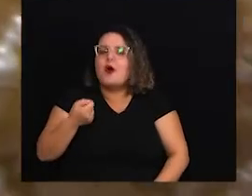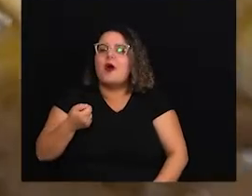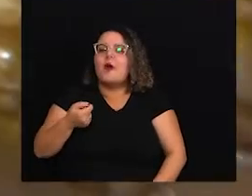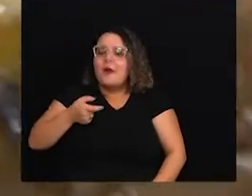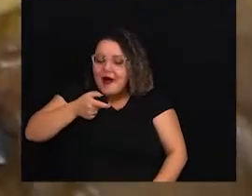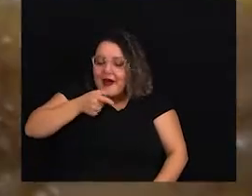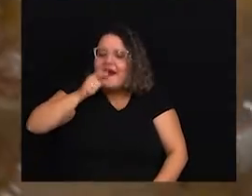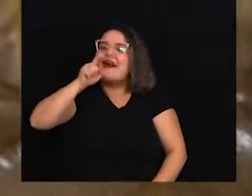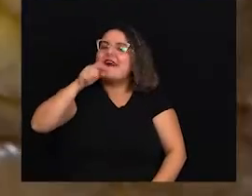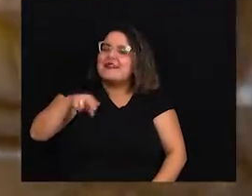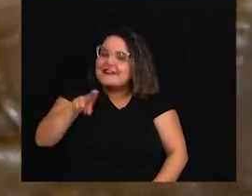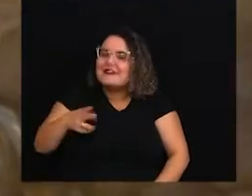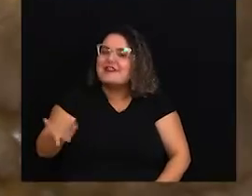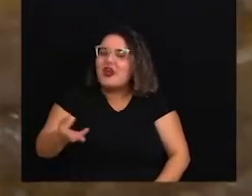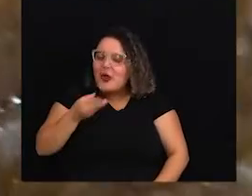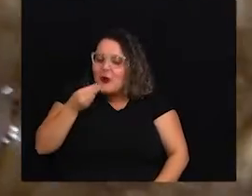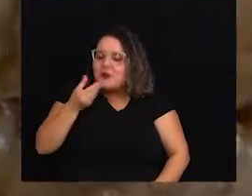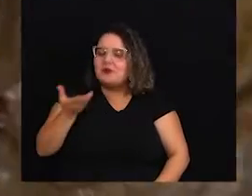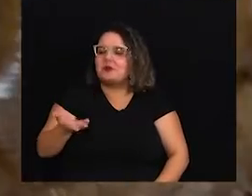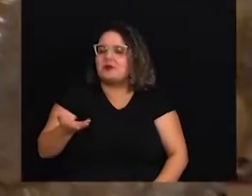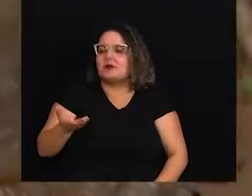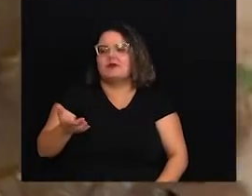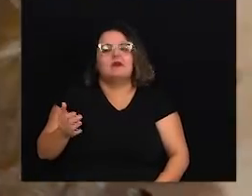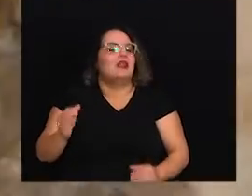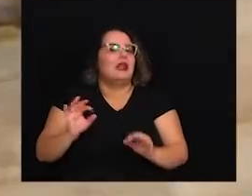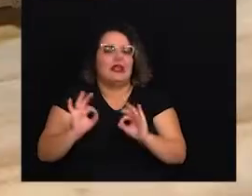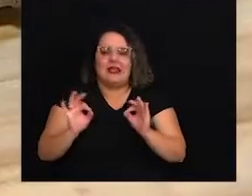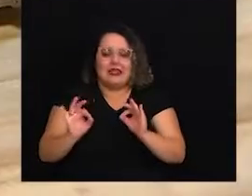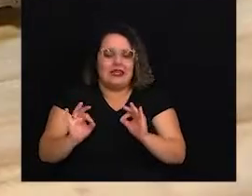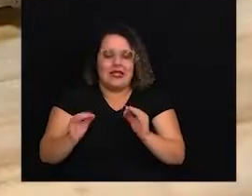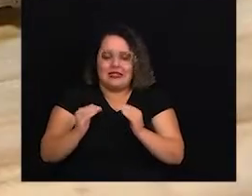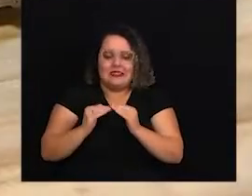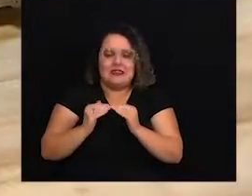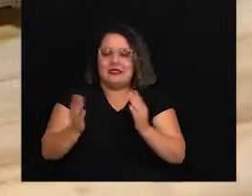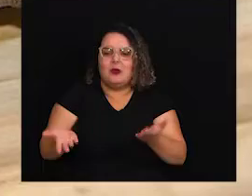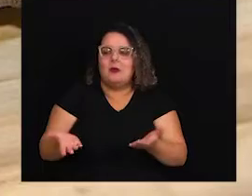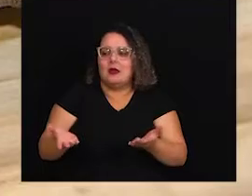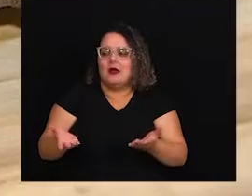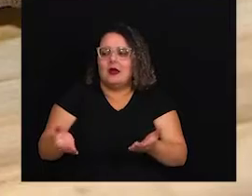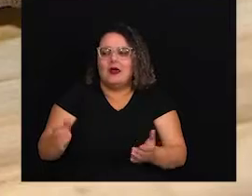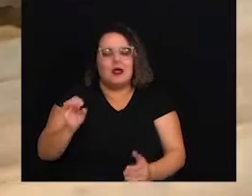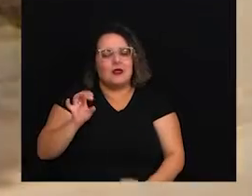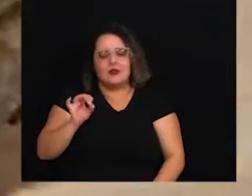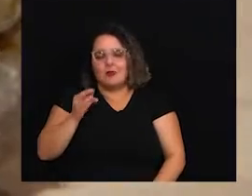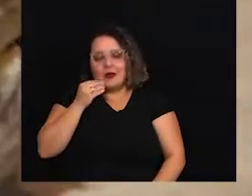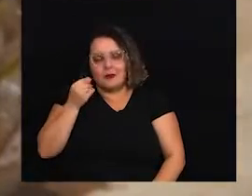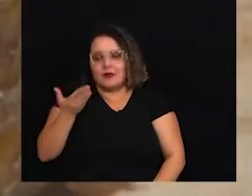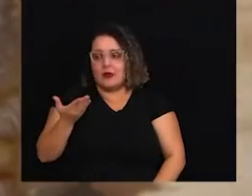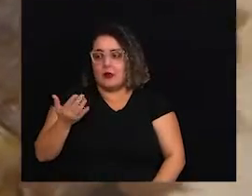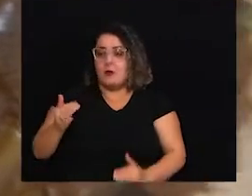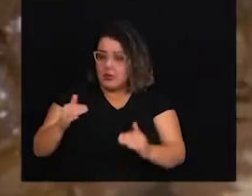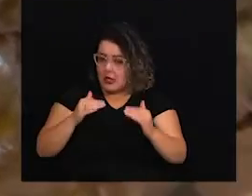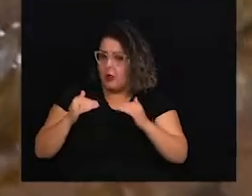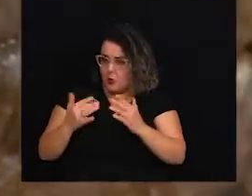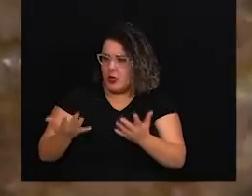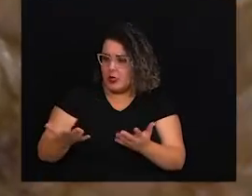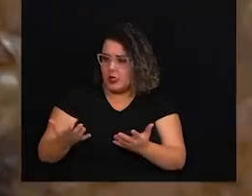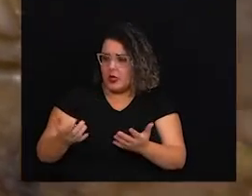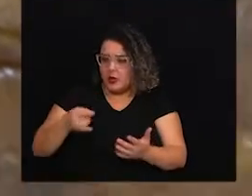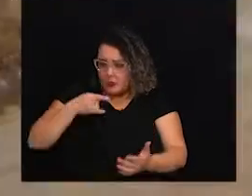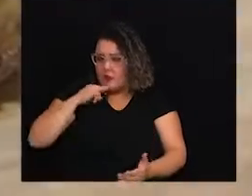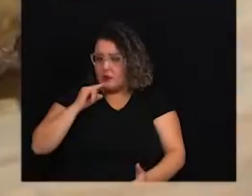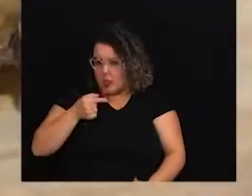né? Olha, tira gosto, né? Não tem nada de combinação a cachaça com o prato. Uh-huh. É mais para um tira gosto. Mas